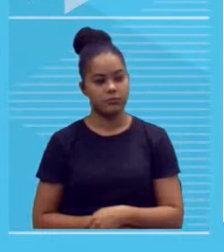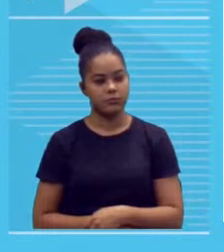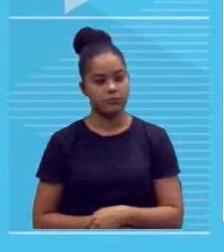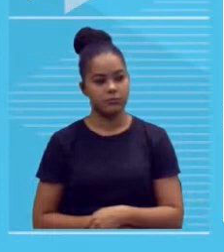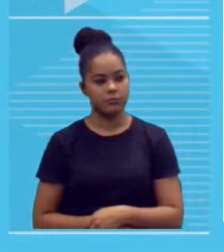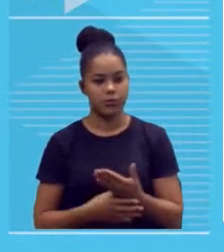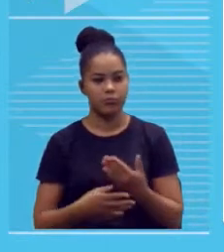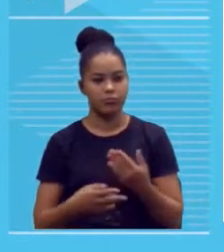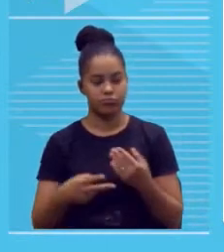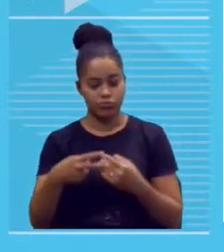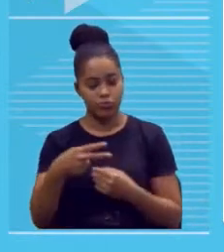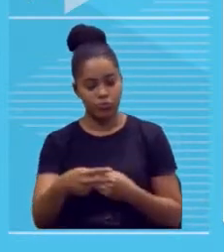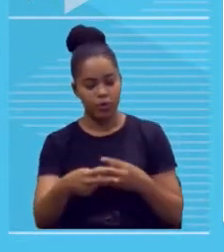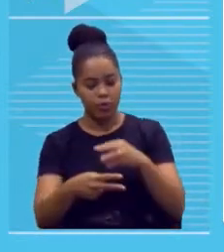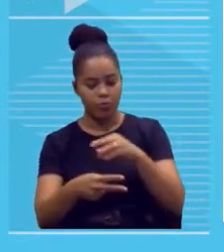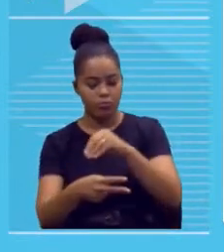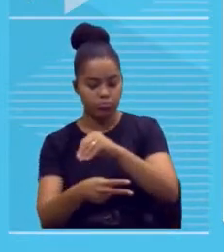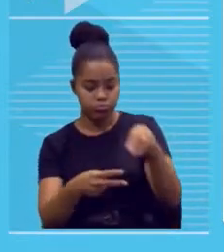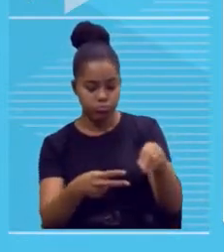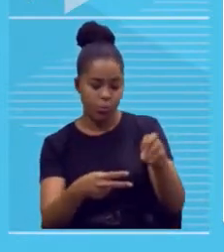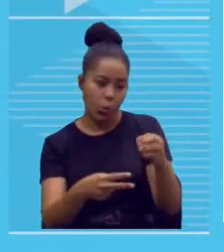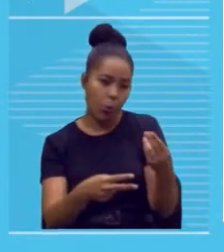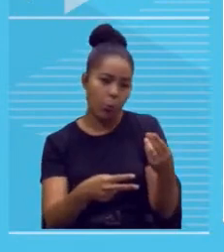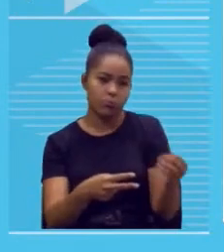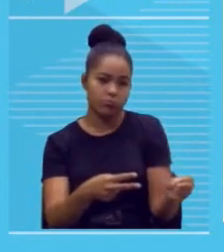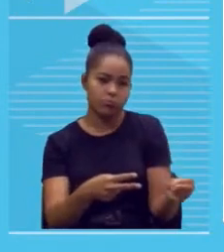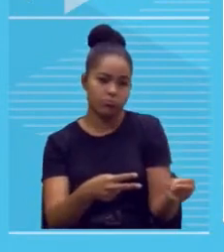x menos y